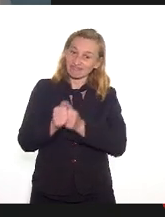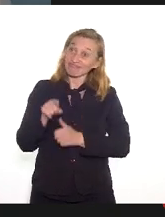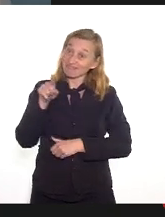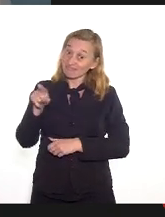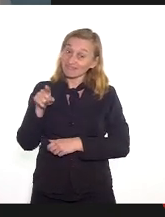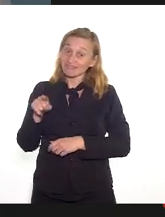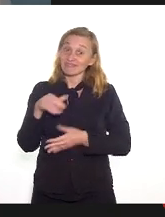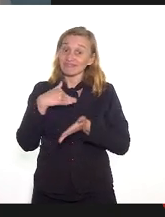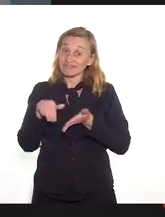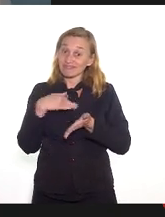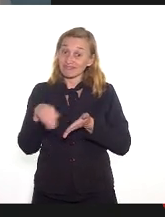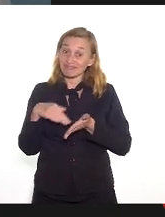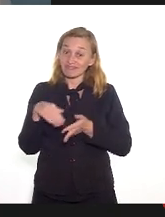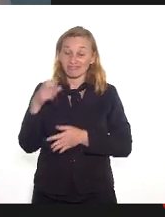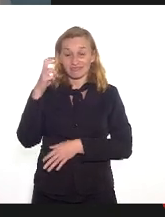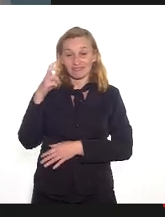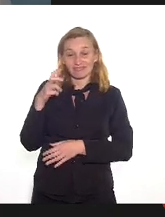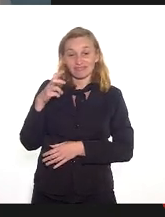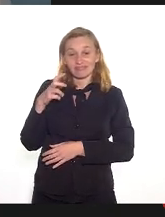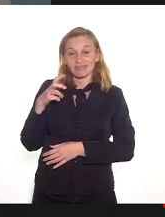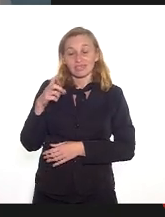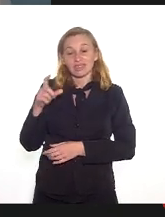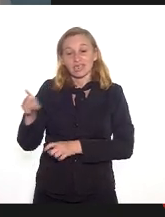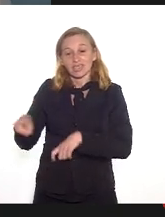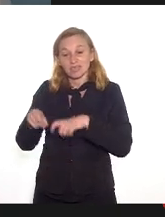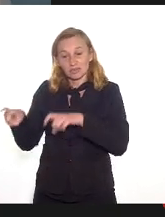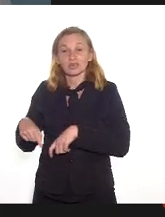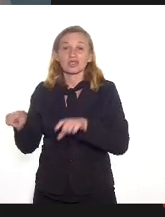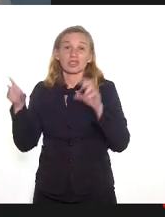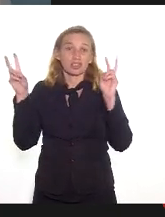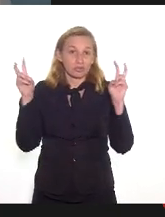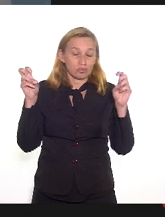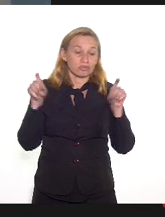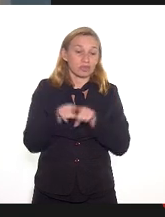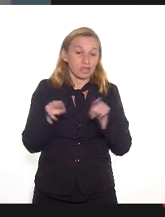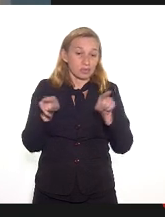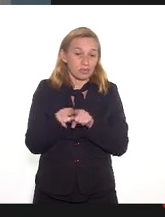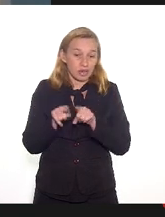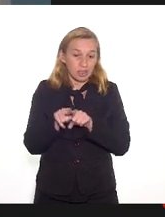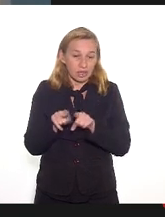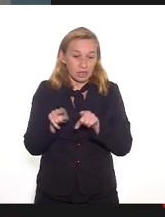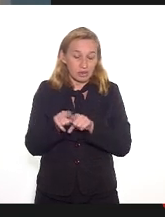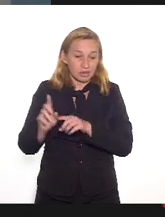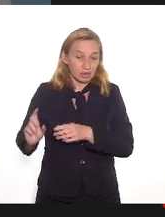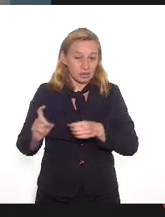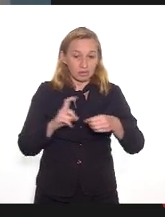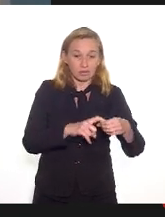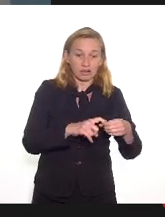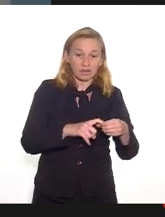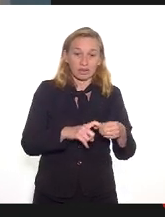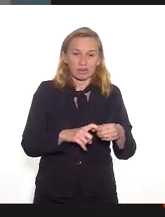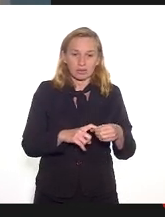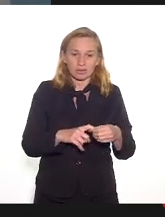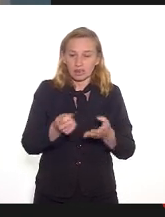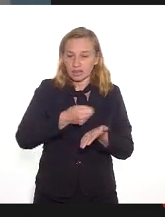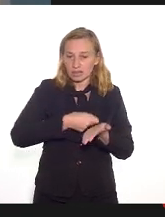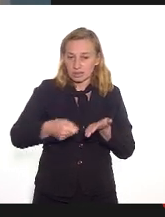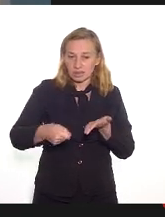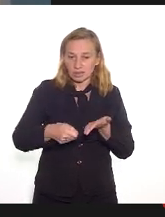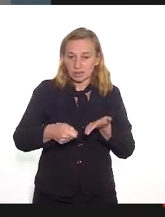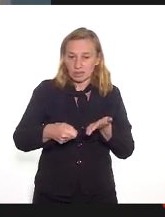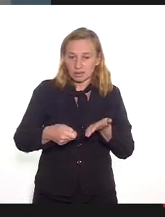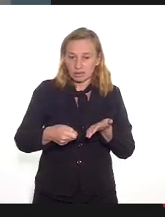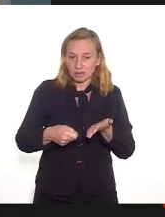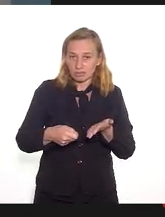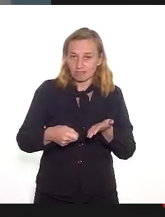Secretaria de Agricultura, né, municipal, nessa questão também de um convênio que está por ser assinado